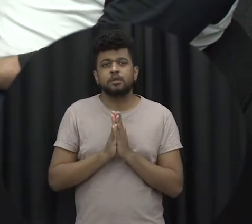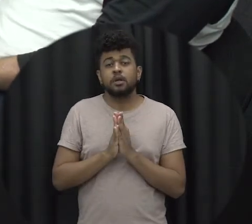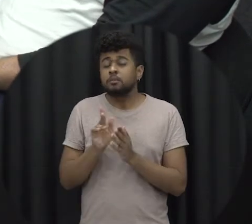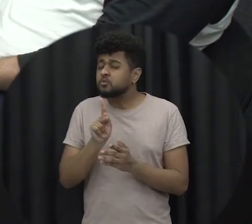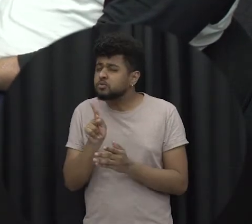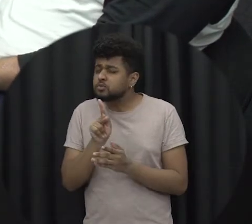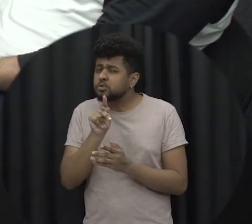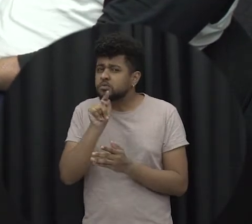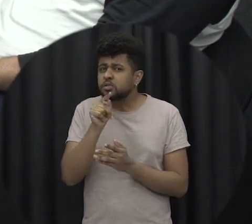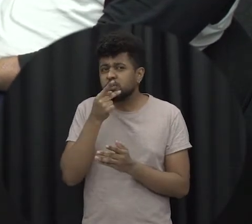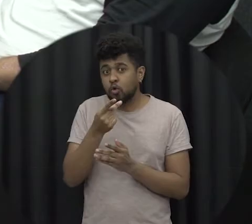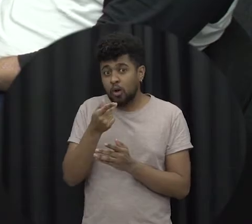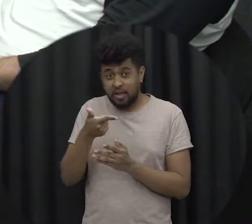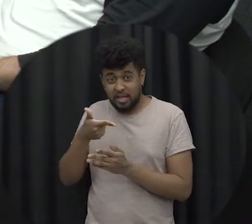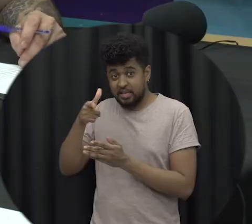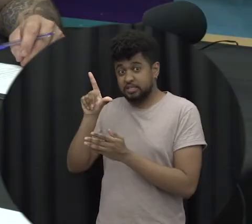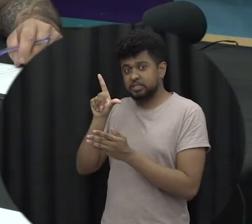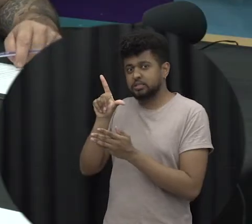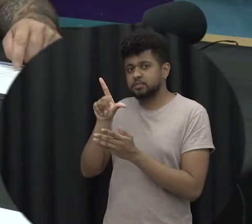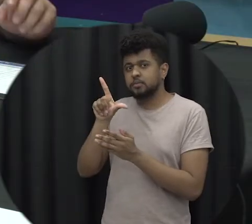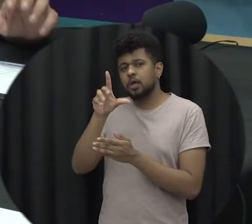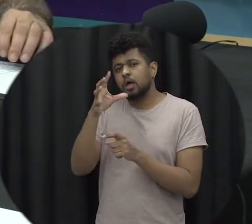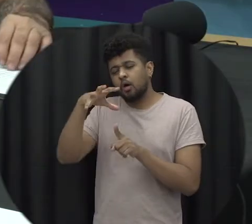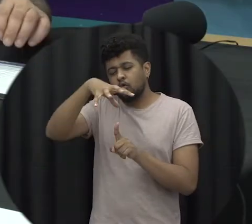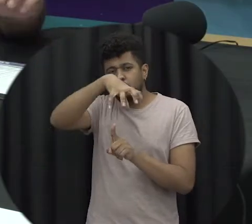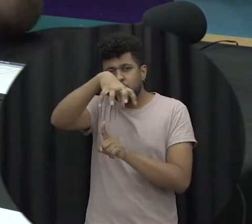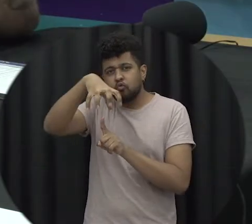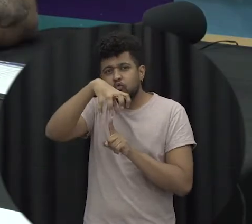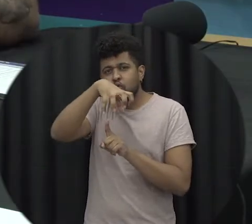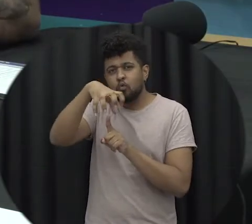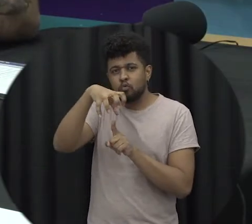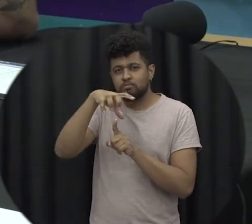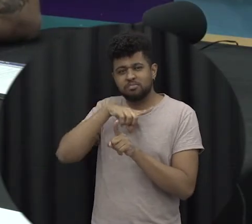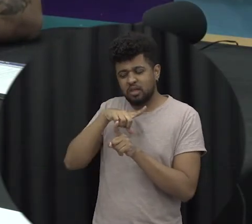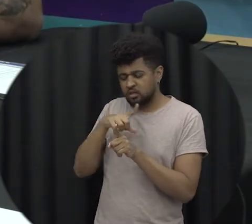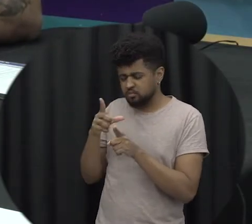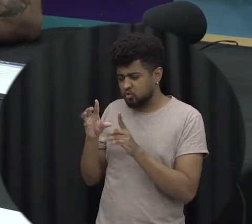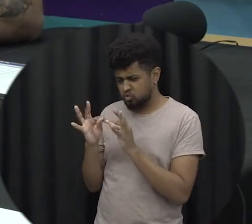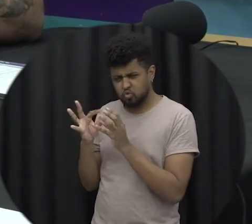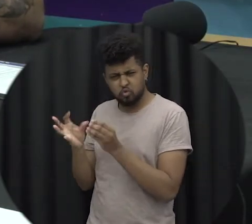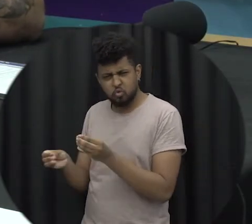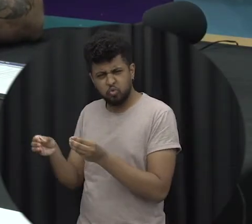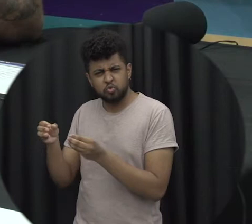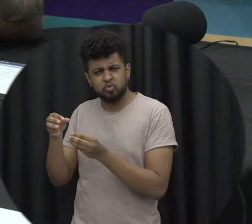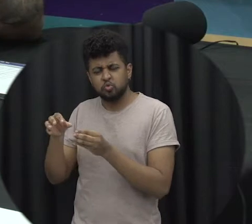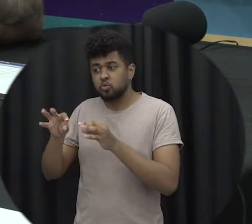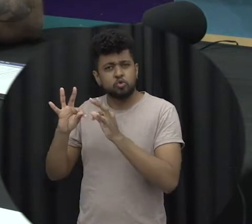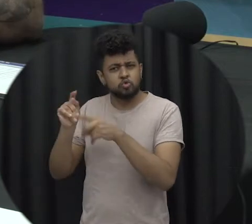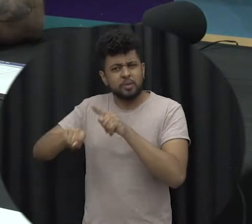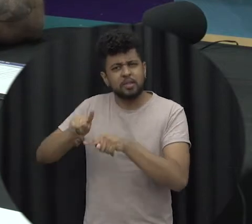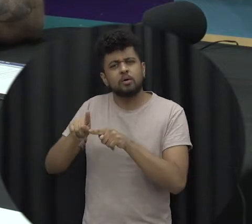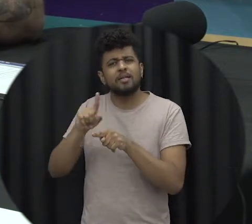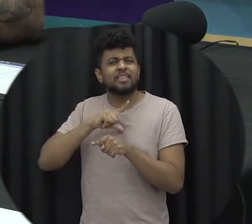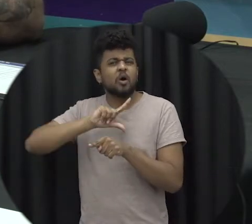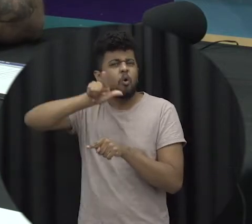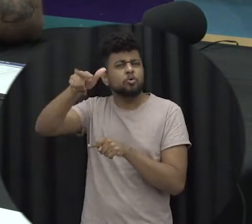Professora, você falou antes que os fungos estão no detergente, estão em tudo, né? E outras formas